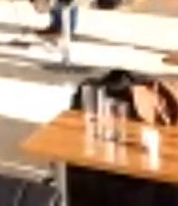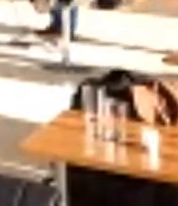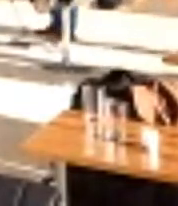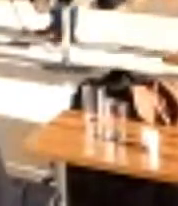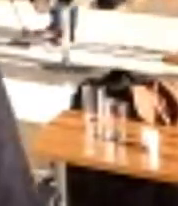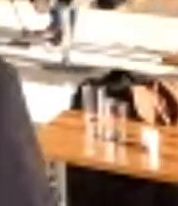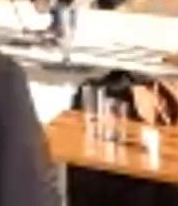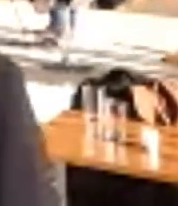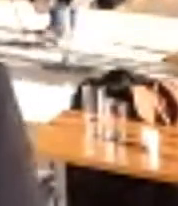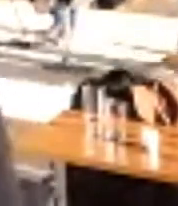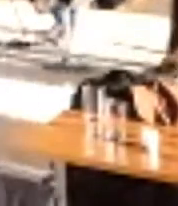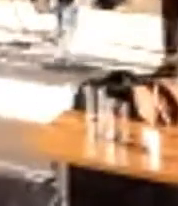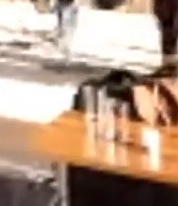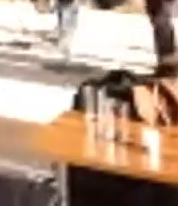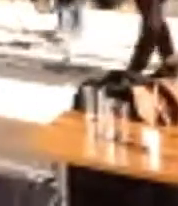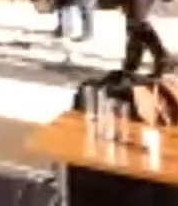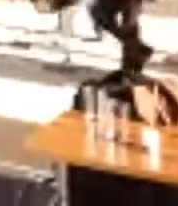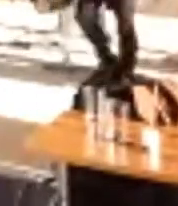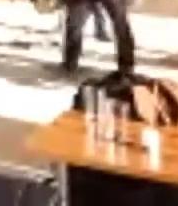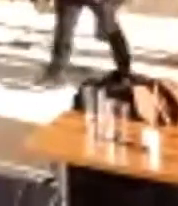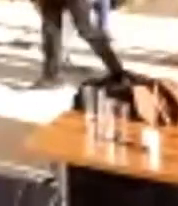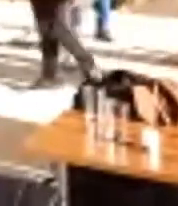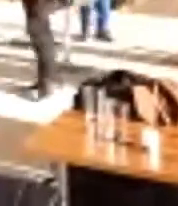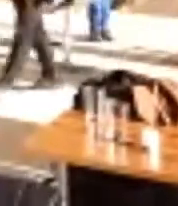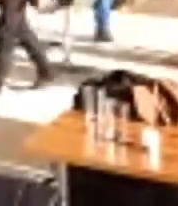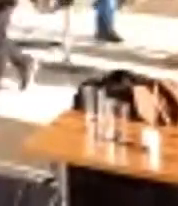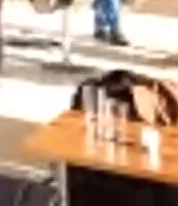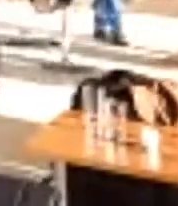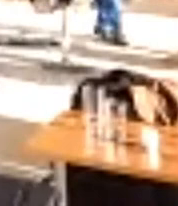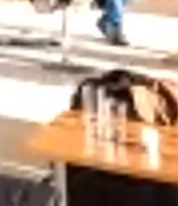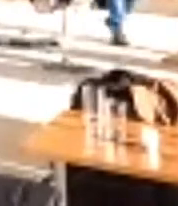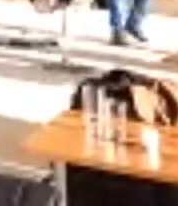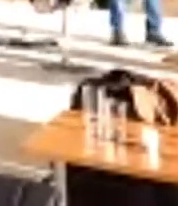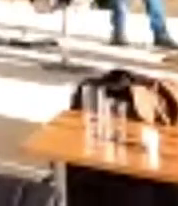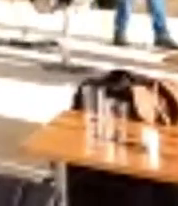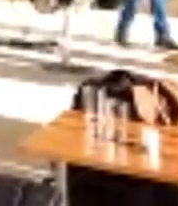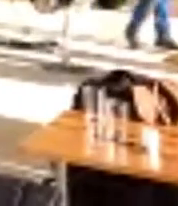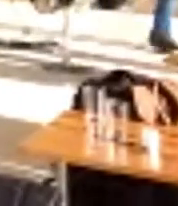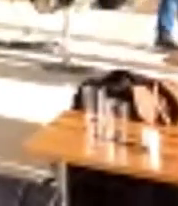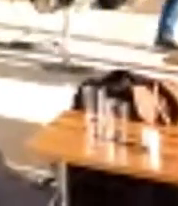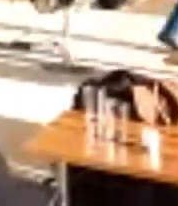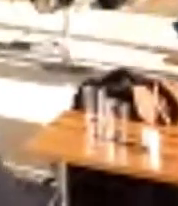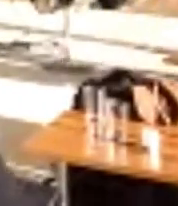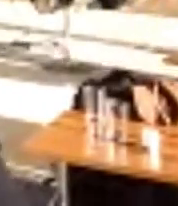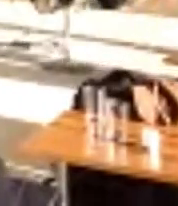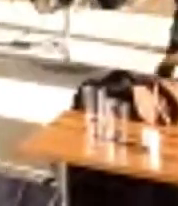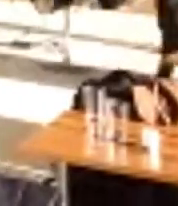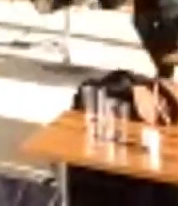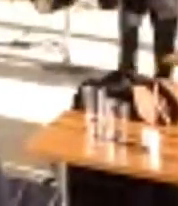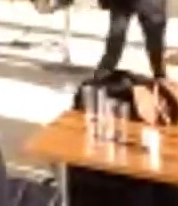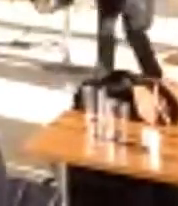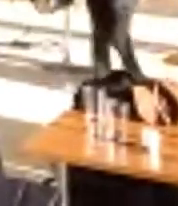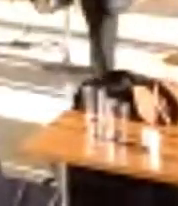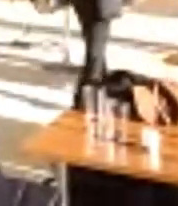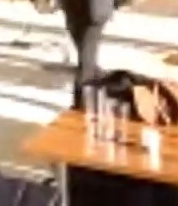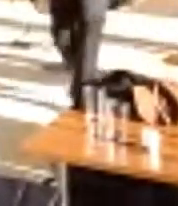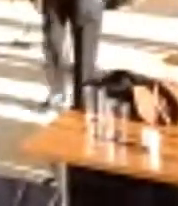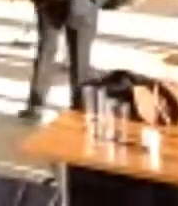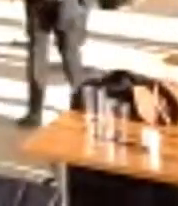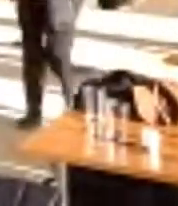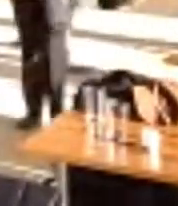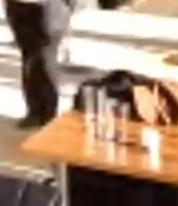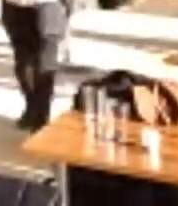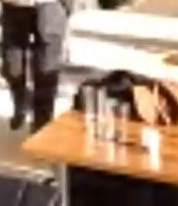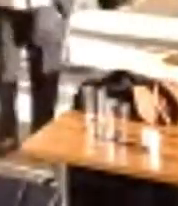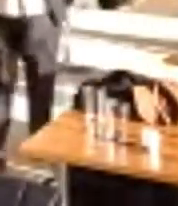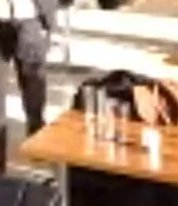ministra presidente do Supremo Tribunal Federal anunciou que será o momento agora dos cumprimentos E aí é demorado participei